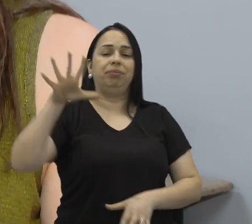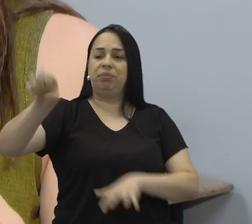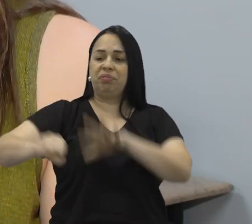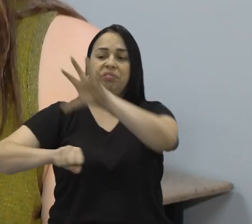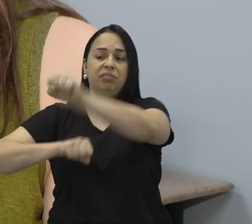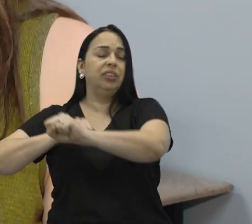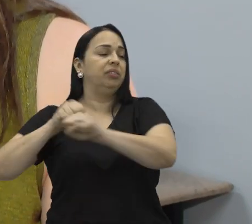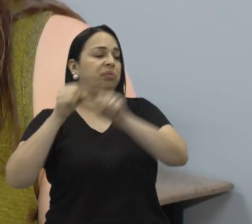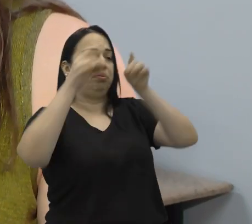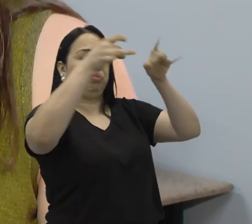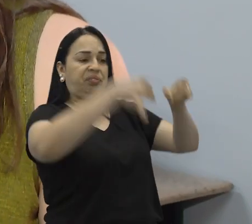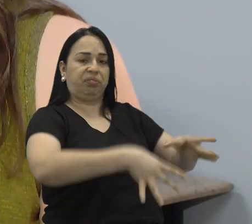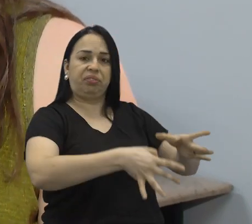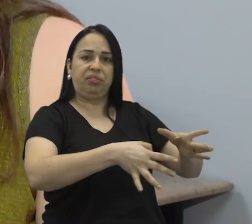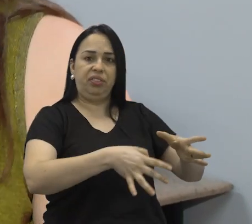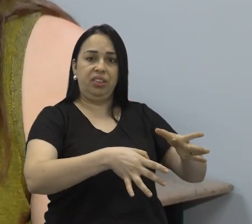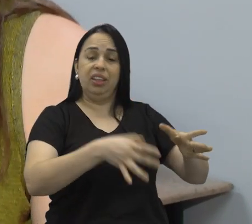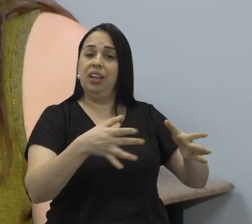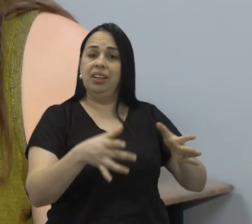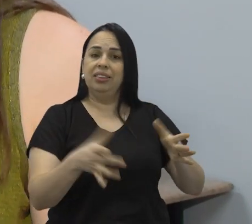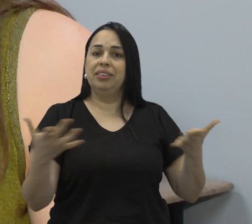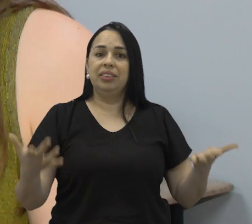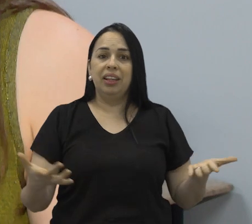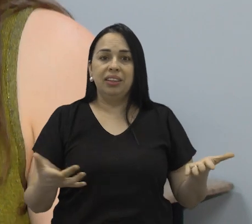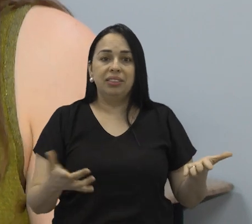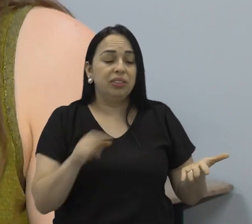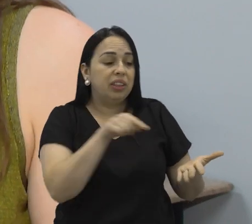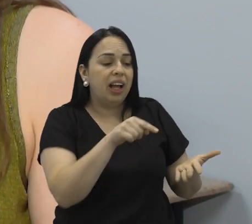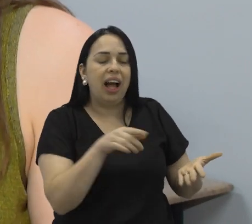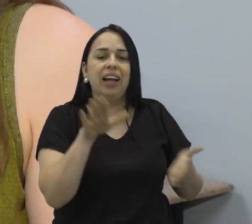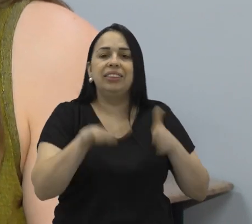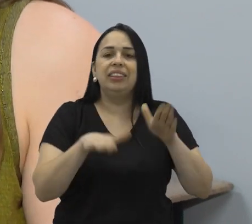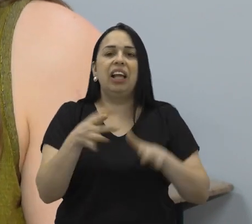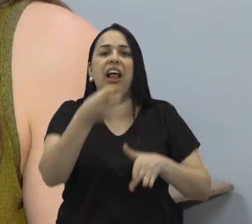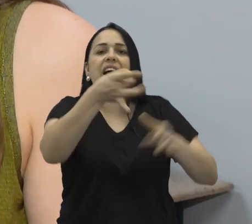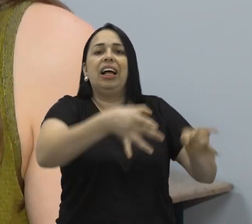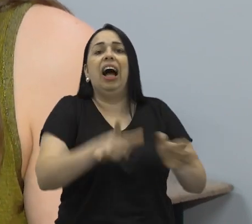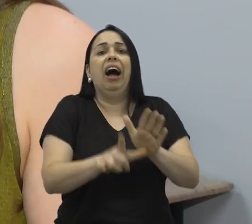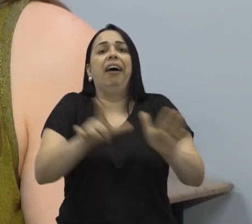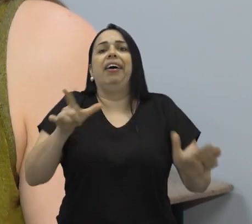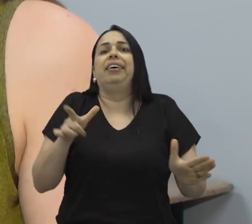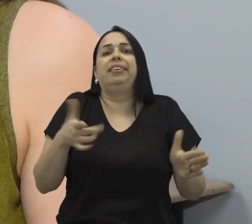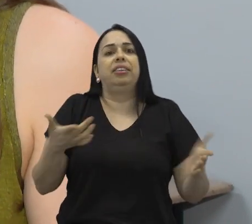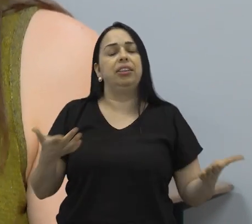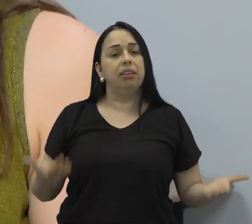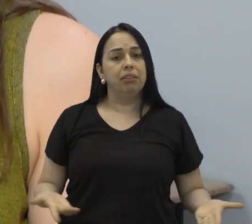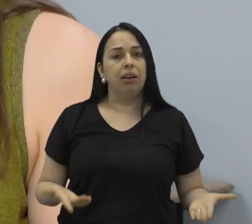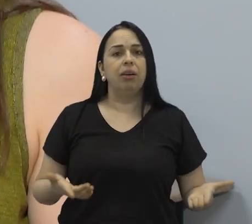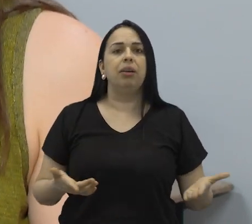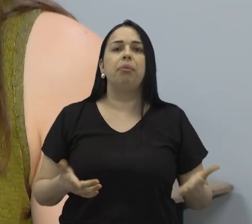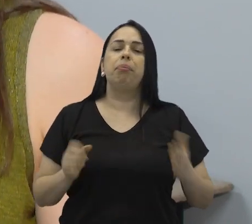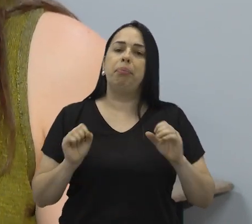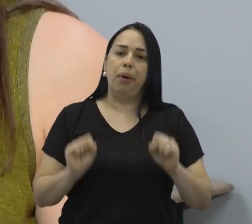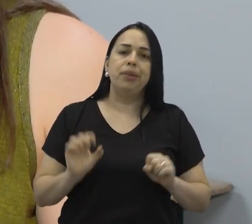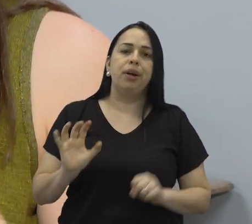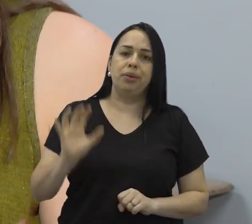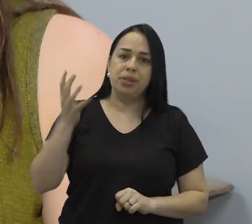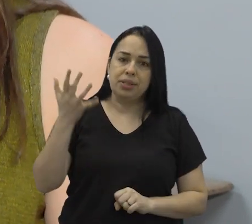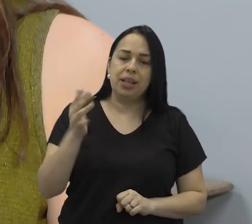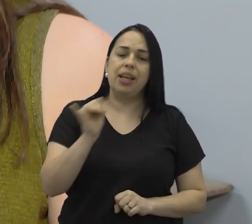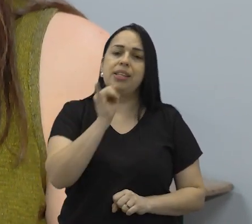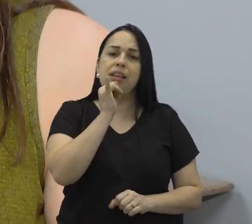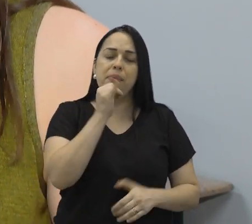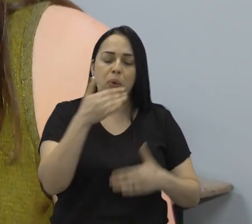acabe desperdiçando ou descartando esse alimento antes dele não ter mais aproveitamento, realmente não estar mais em condições. Então isso